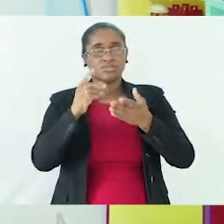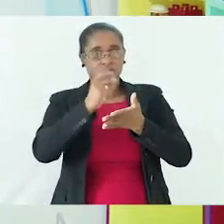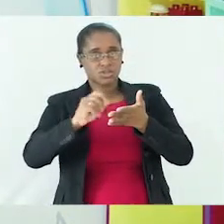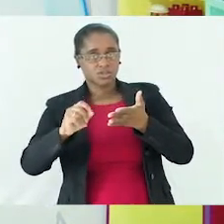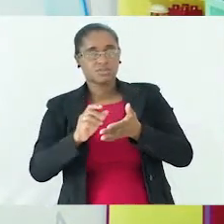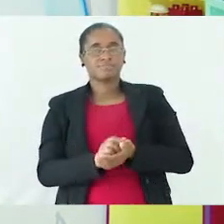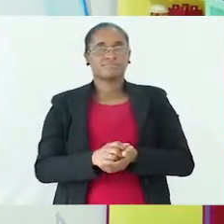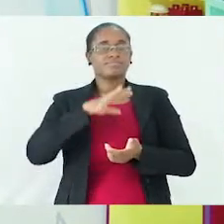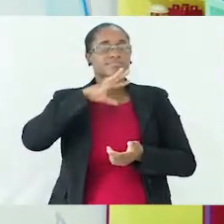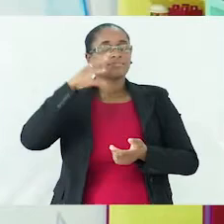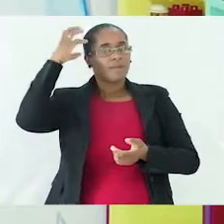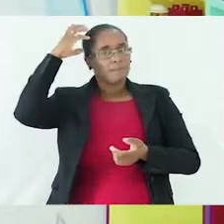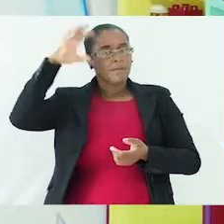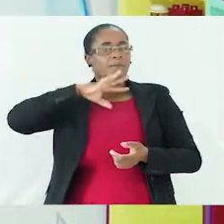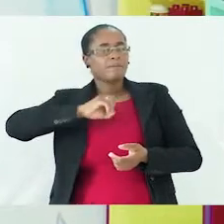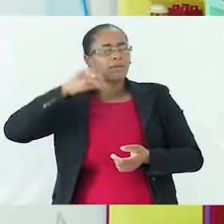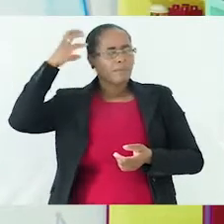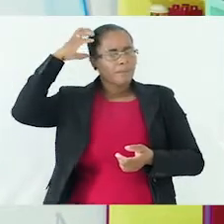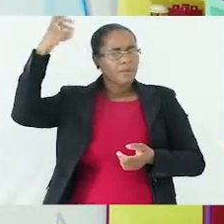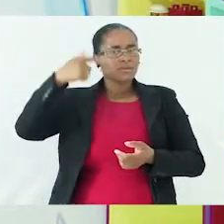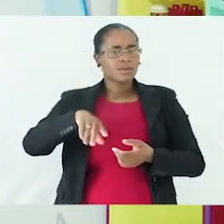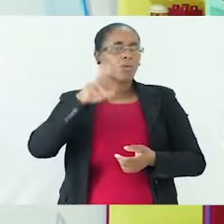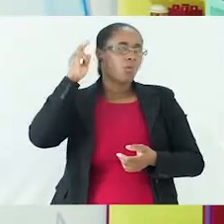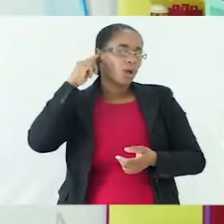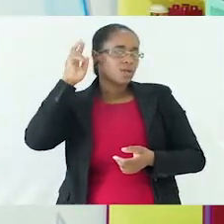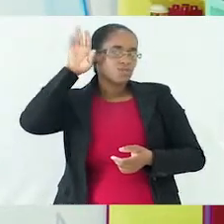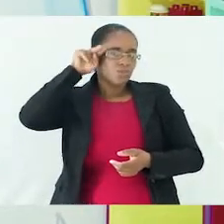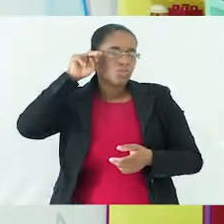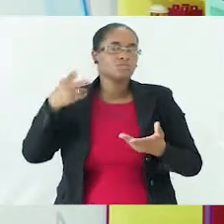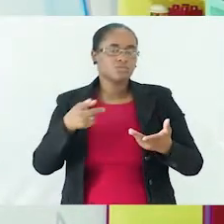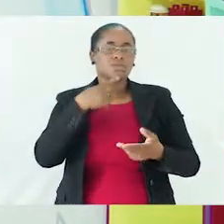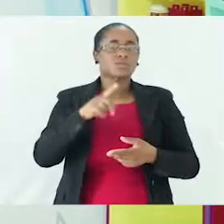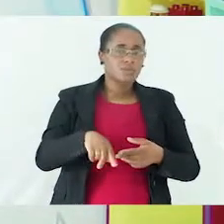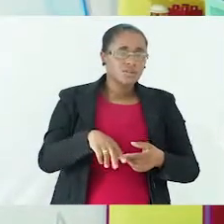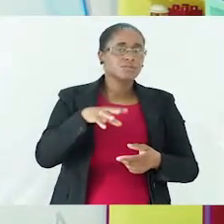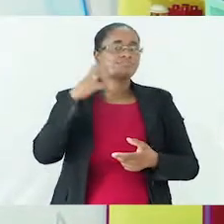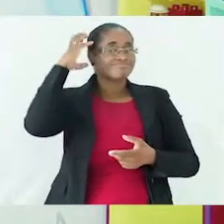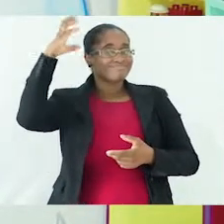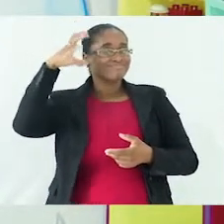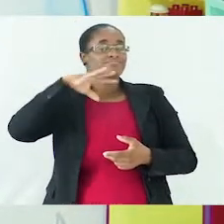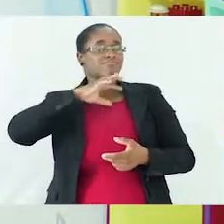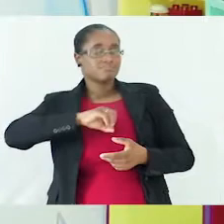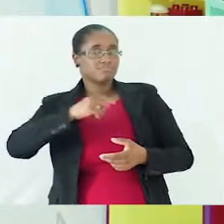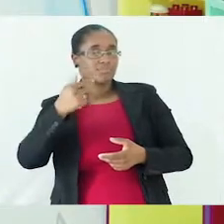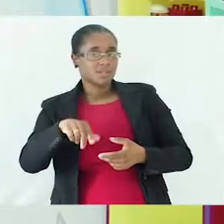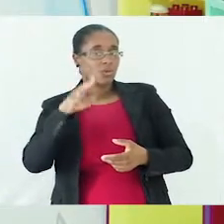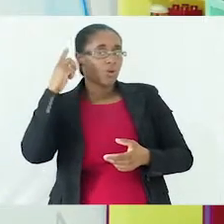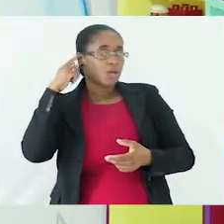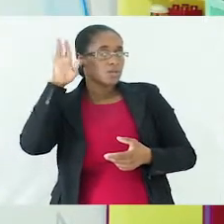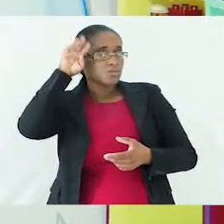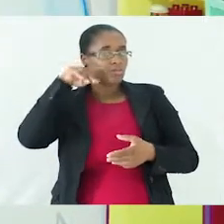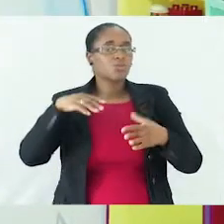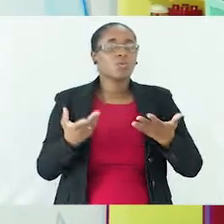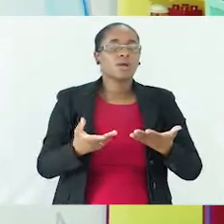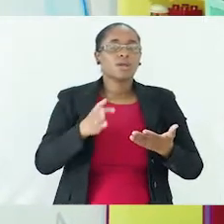tem orelhas de burro. Outra vez. Príncipe tem orelhas de burro. Qual é o recurso estilístico ou figura de estilo? Vamos